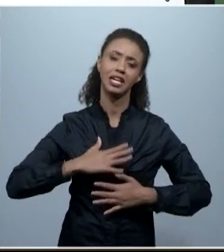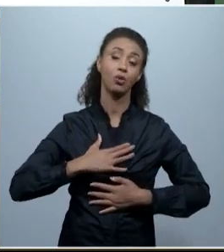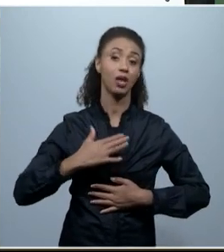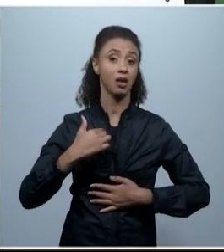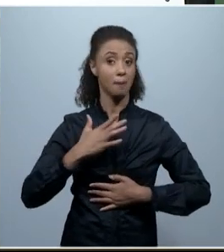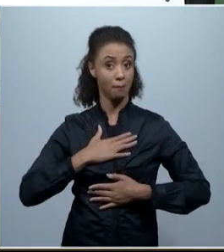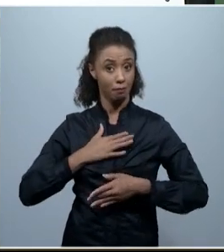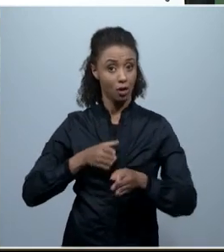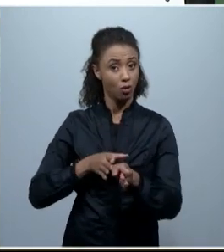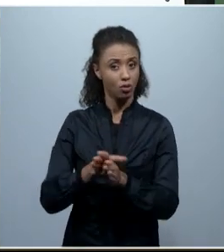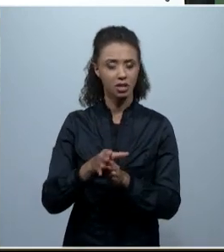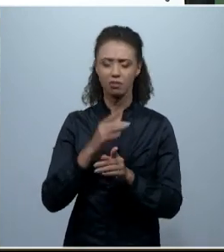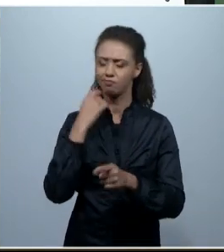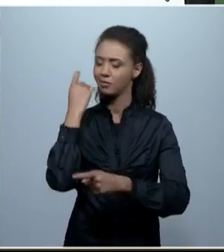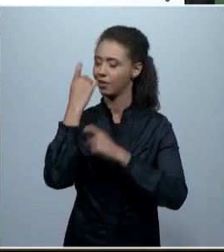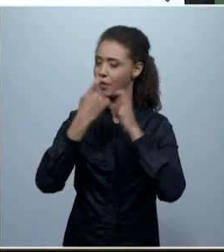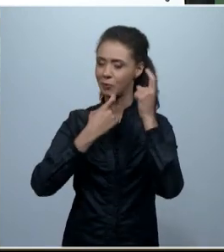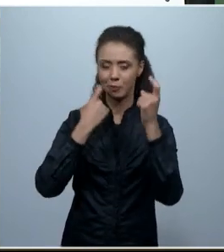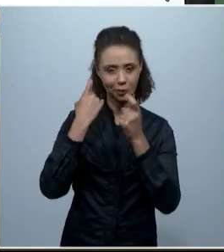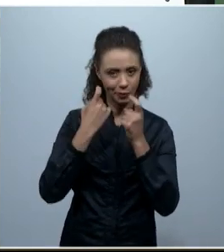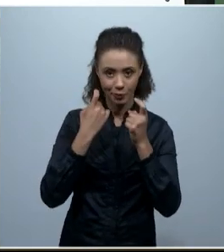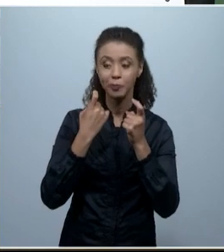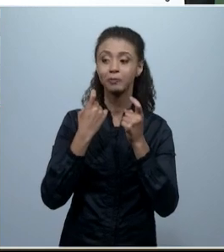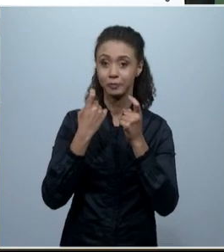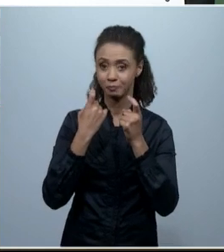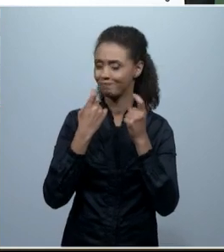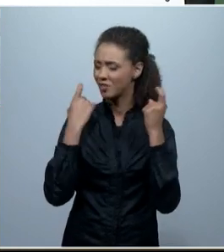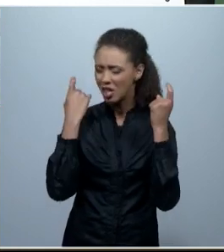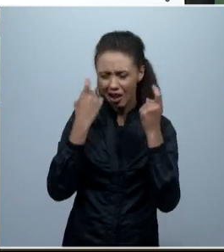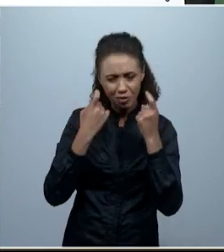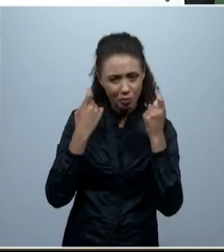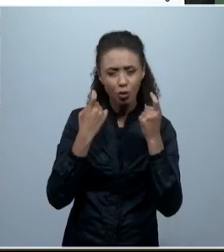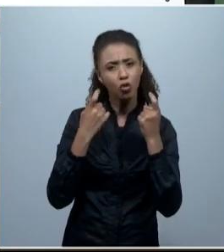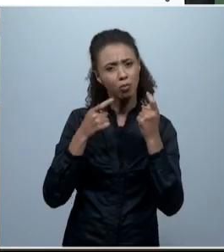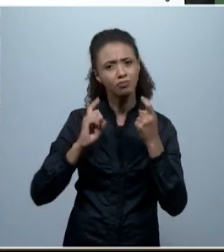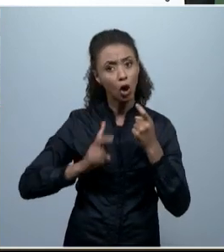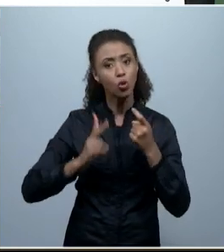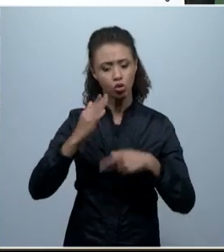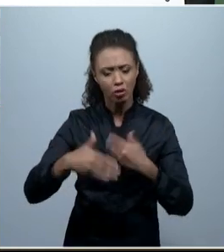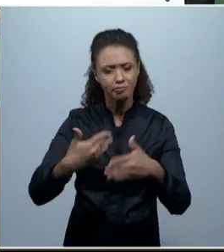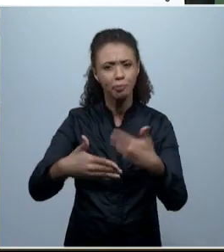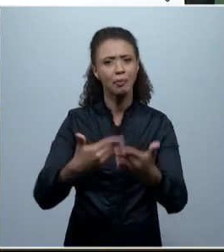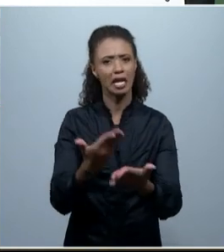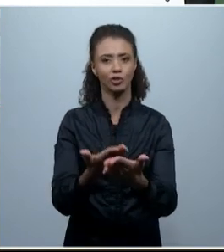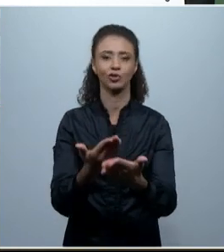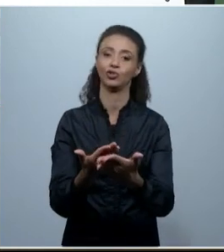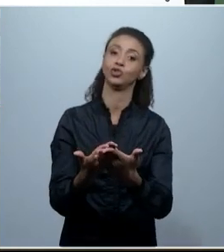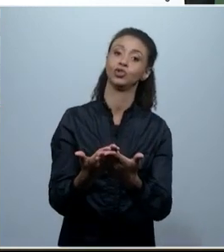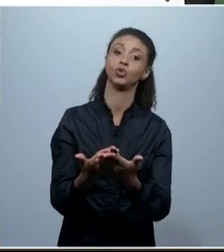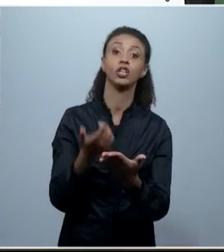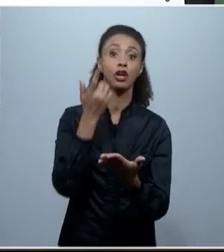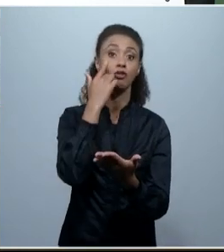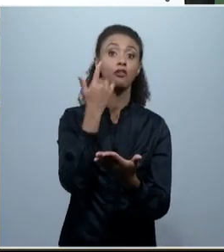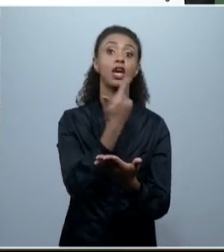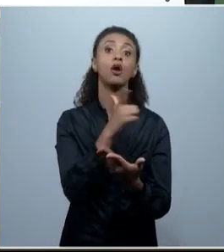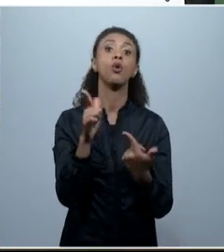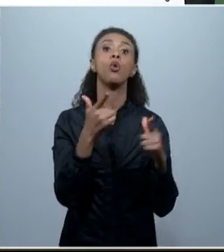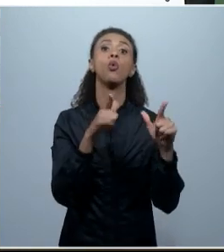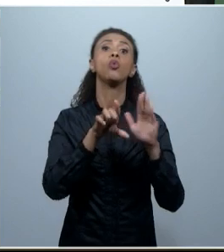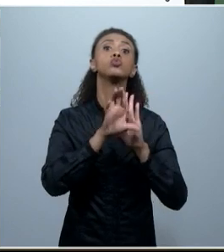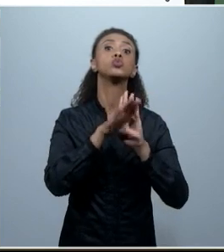meu conselho é não se preocupa muito a vamos vamos pra frente a jovem se você consegue lidar com os conceitos fundamentais